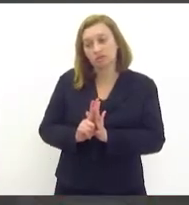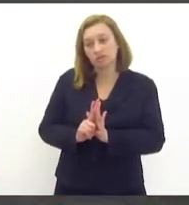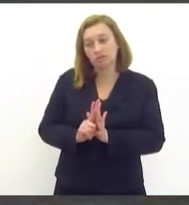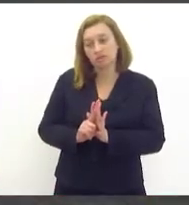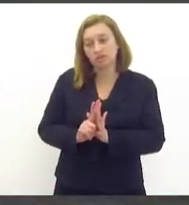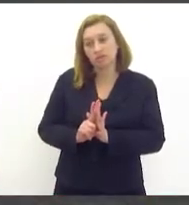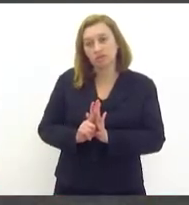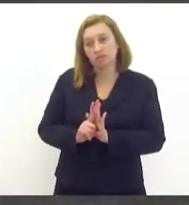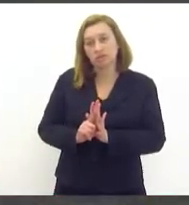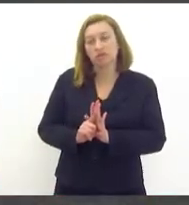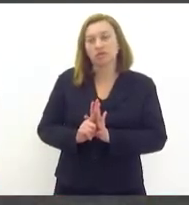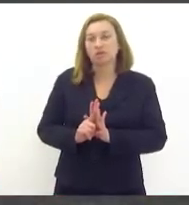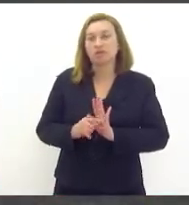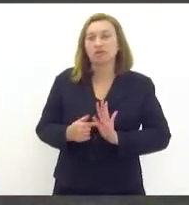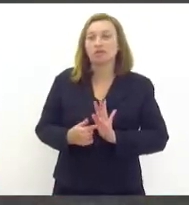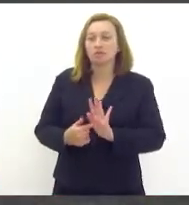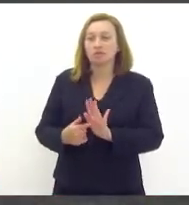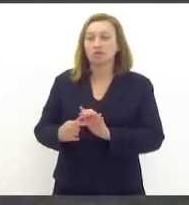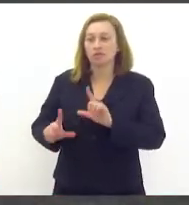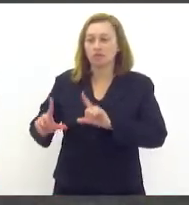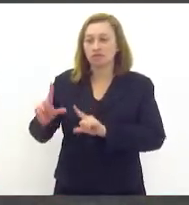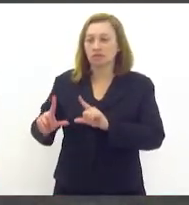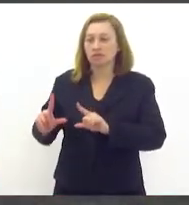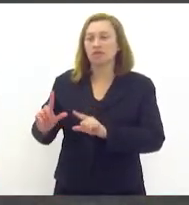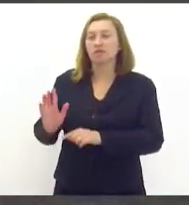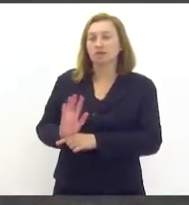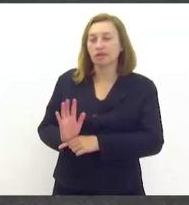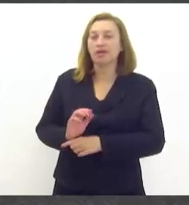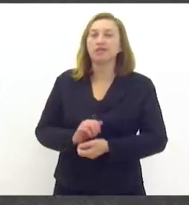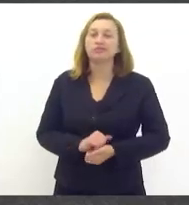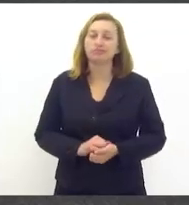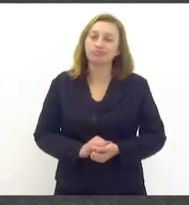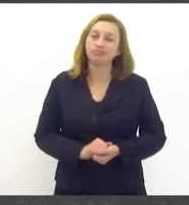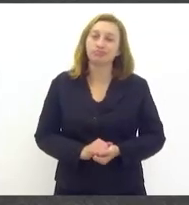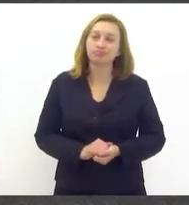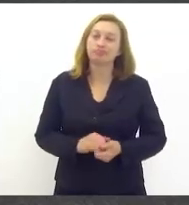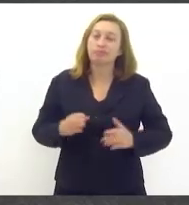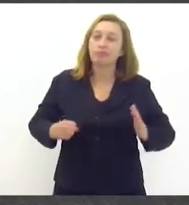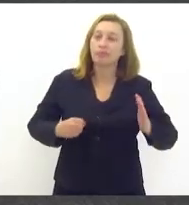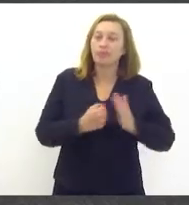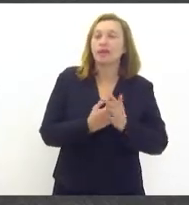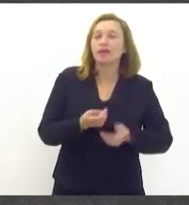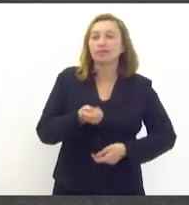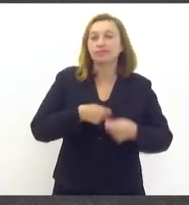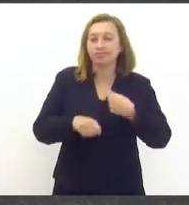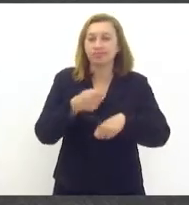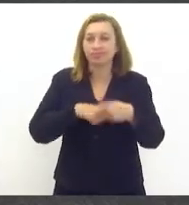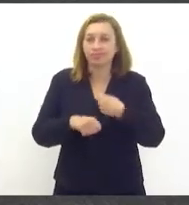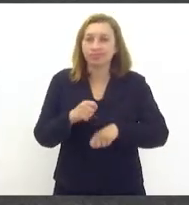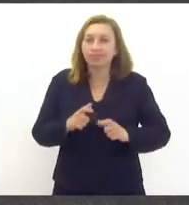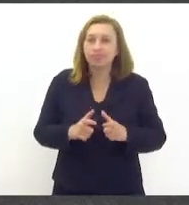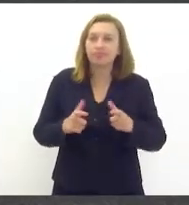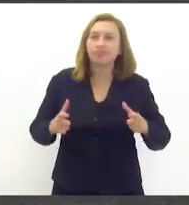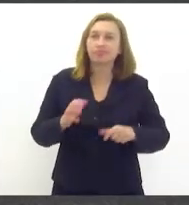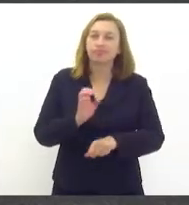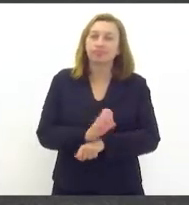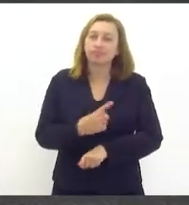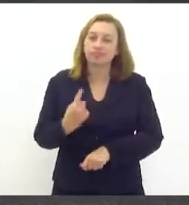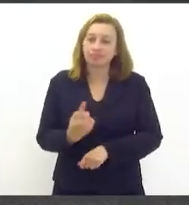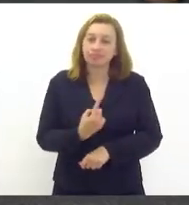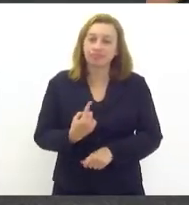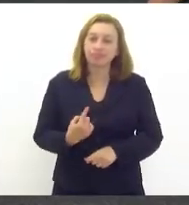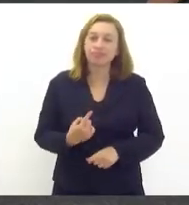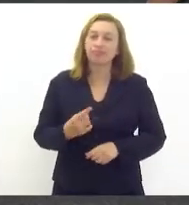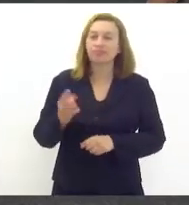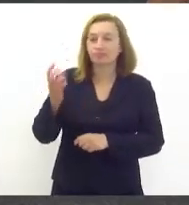Essa exibição nas salas de cinema então se trata de um setor que tem um impacto econômico muito grande para o nosso estado na questão